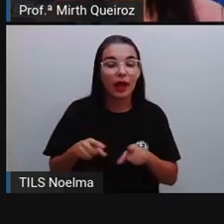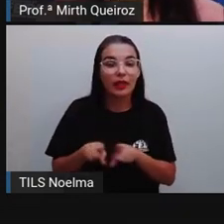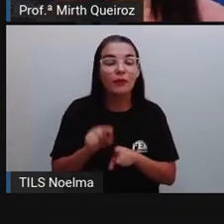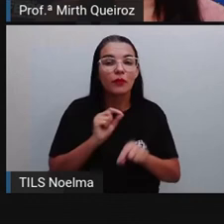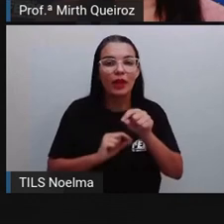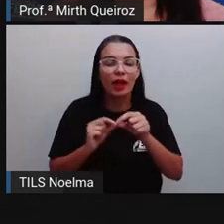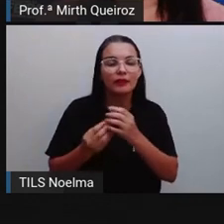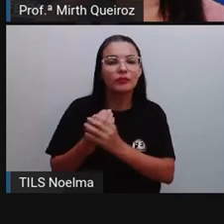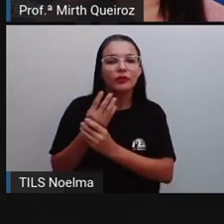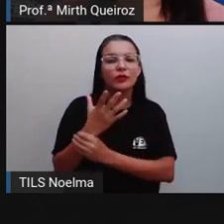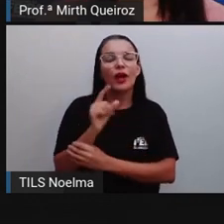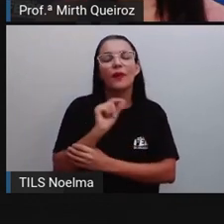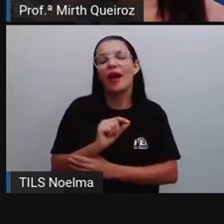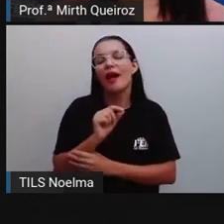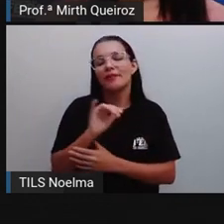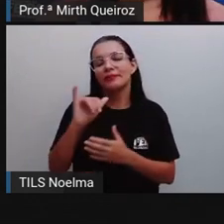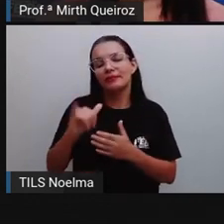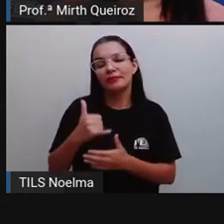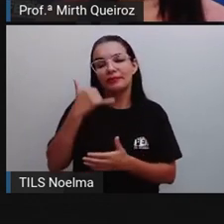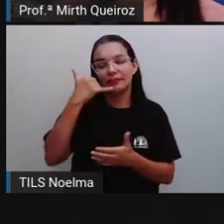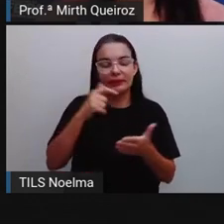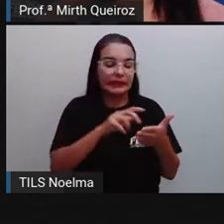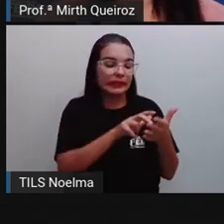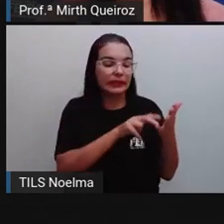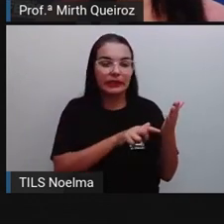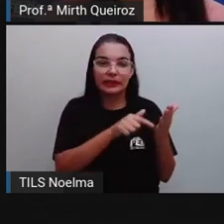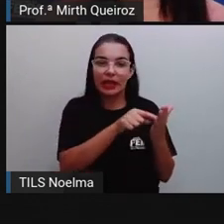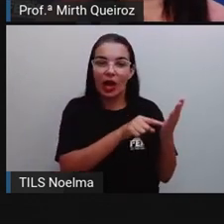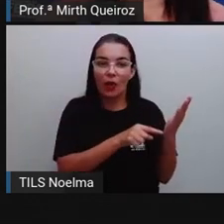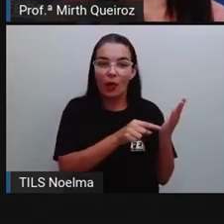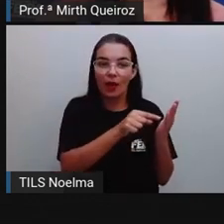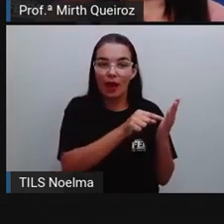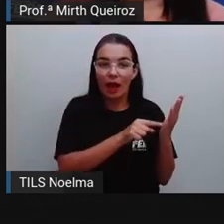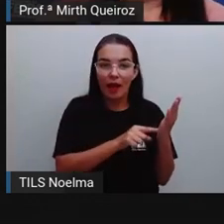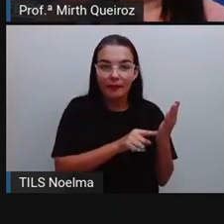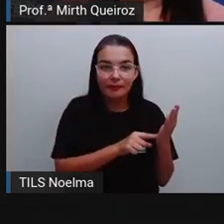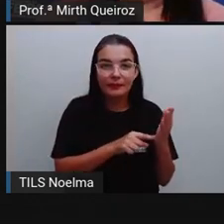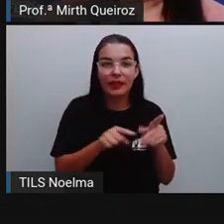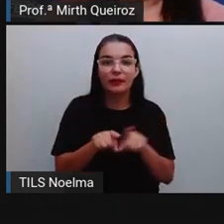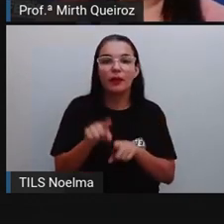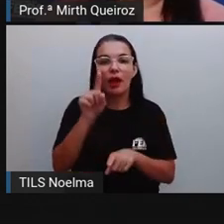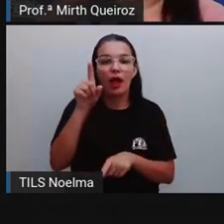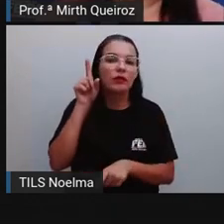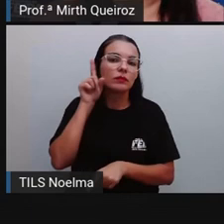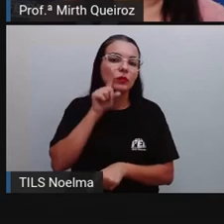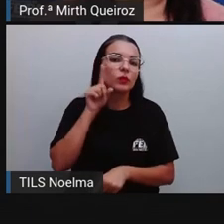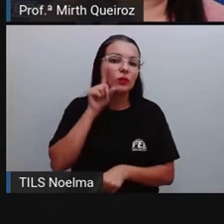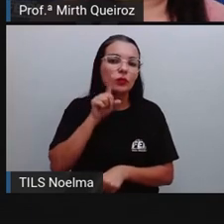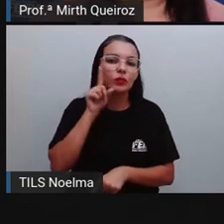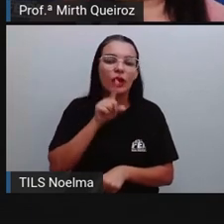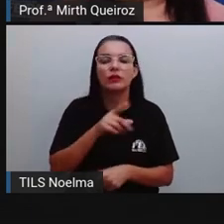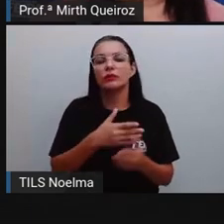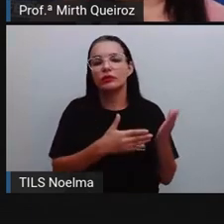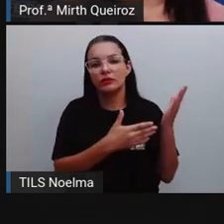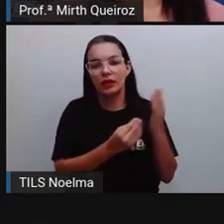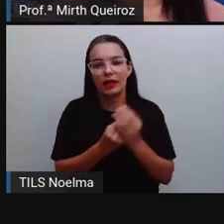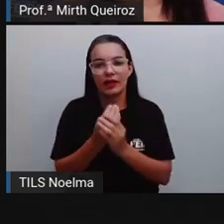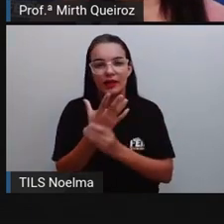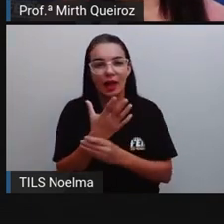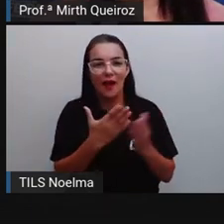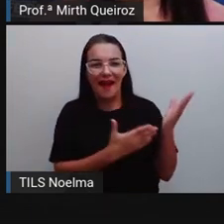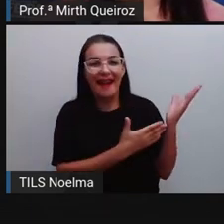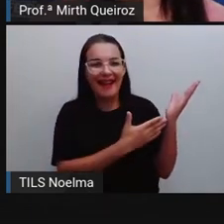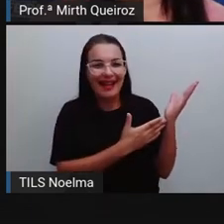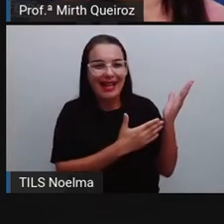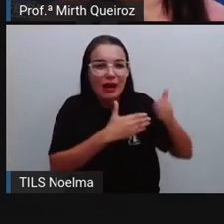aparelhos celulares, que foram criados em laboratórios, né, da tecnologia Bell nos Estados Unidos. E aí a gente tem uma imagem que